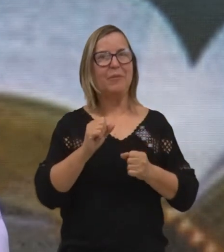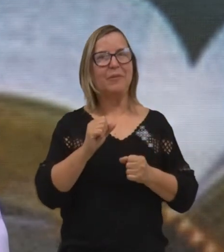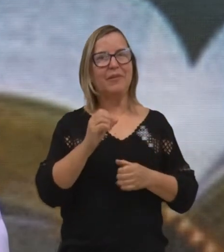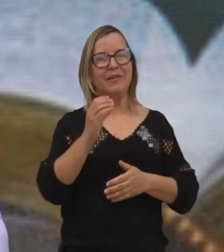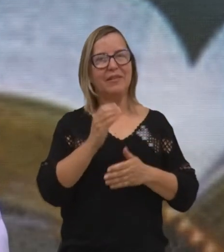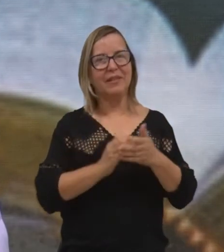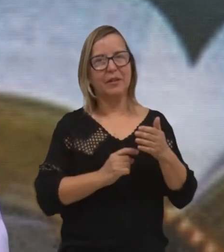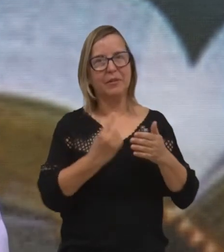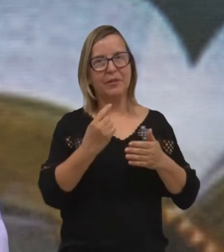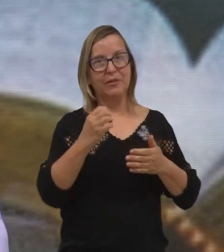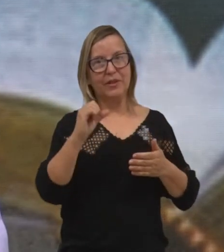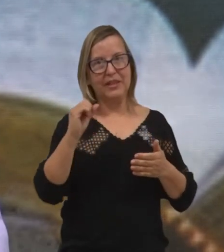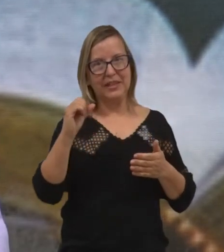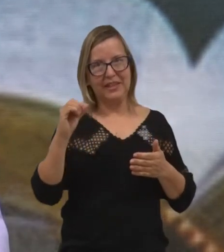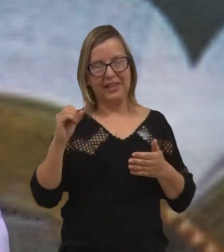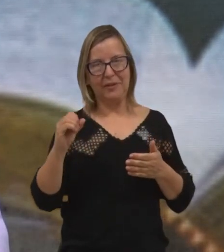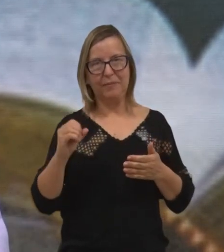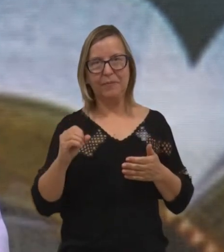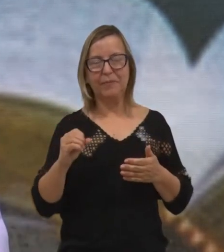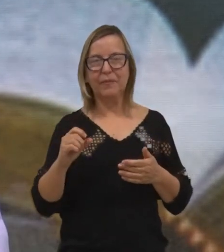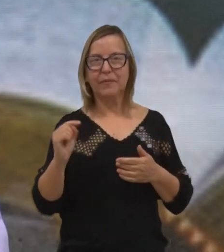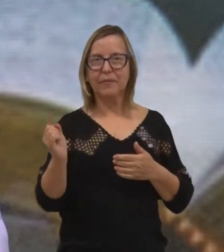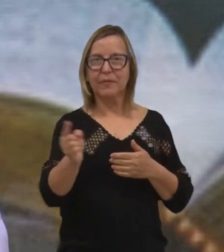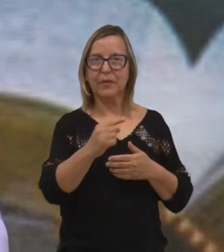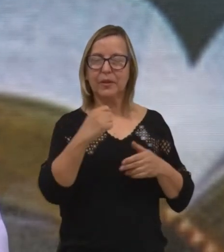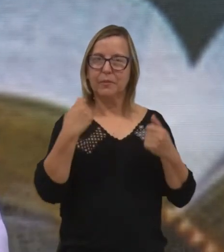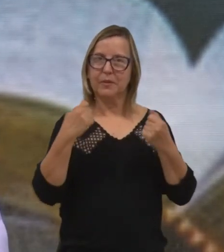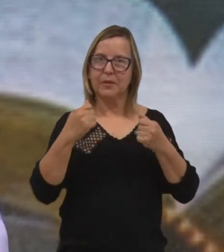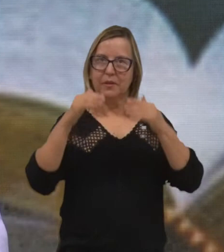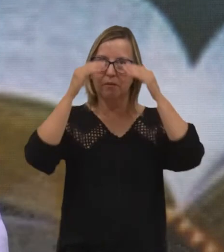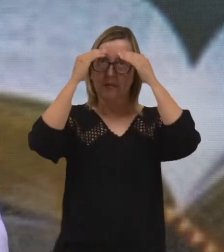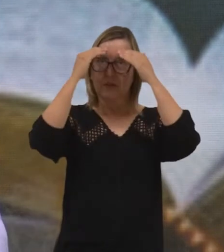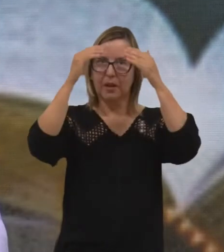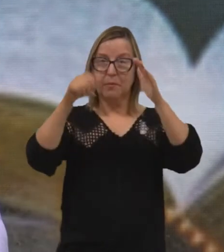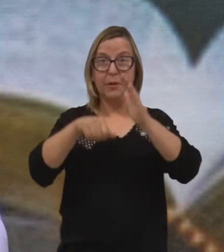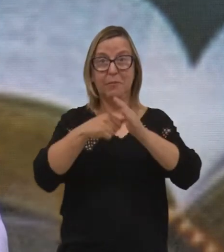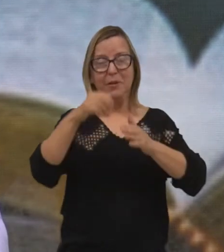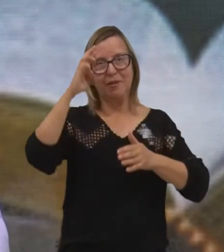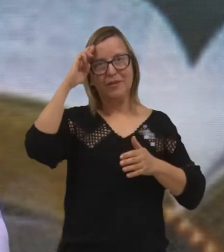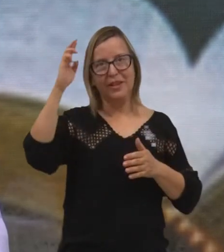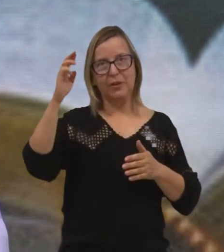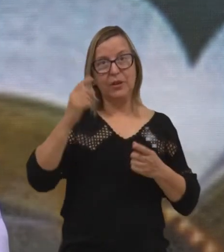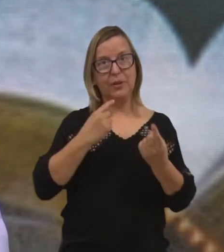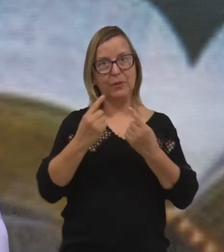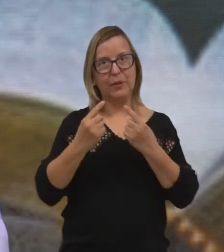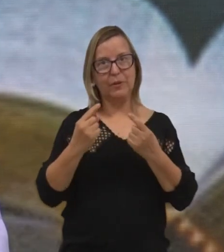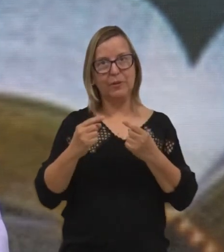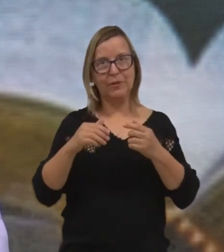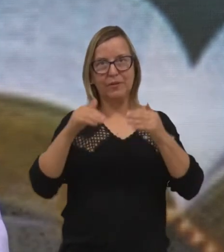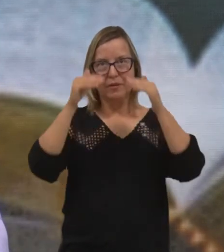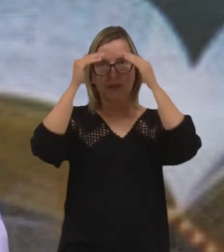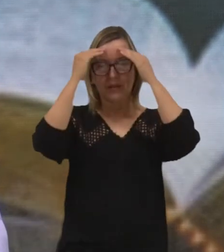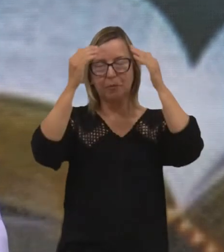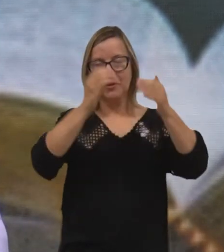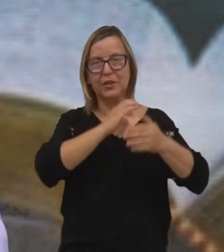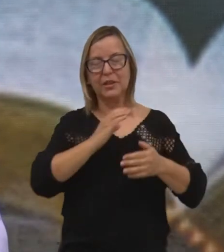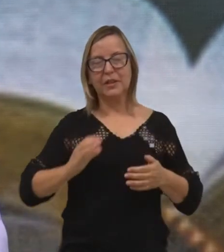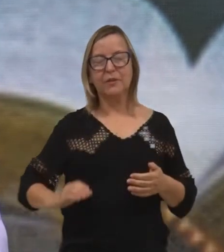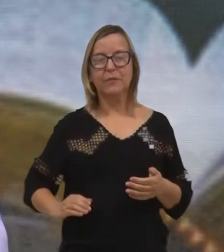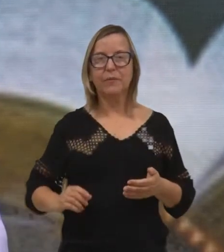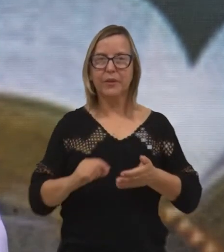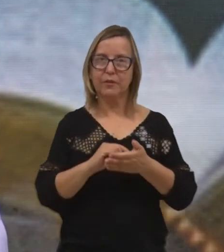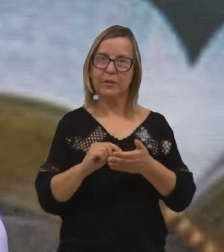Sujeitando-nos primeiramente ao Senhor e uns aos outros também no temor de Cristo. Só um detalhe que o versículo 18, na